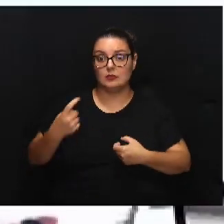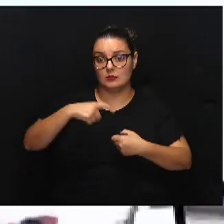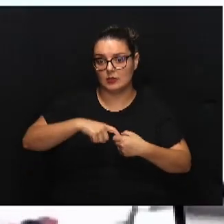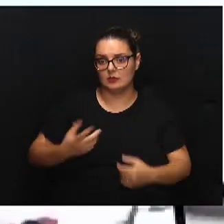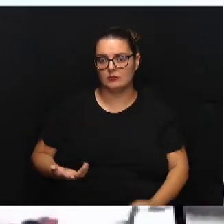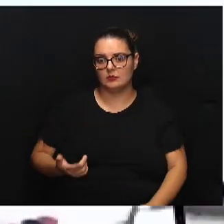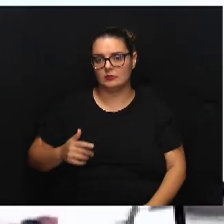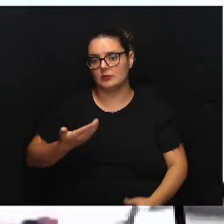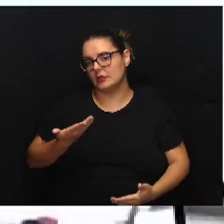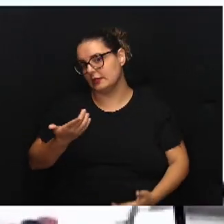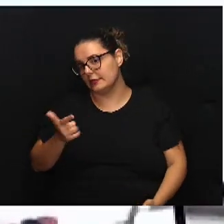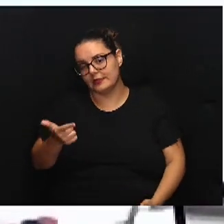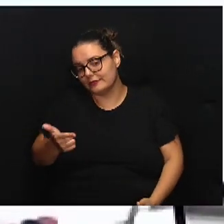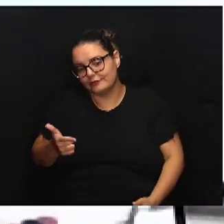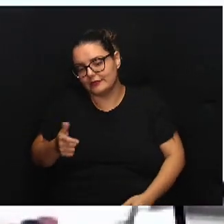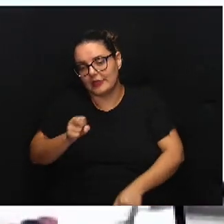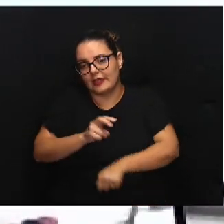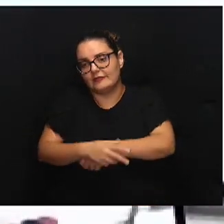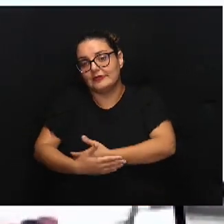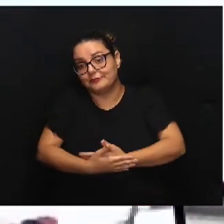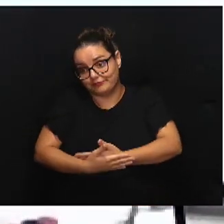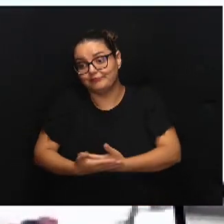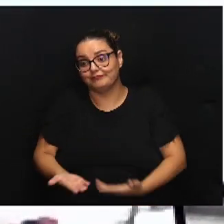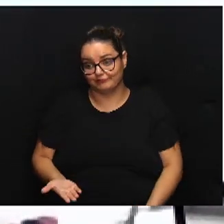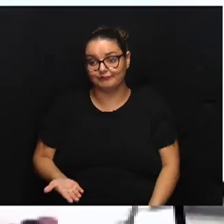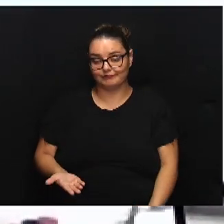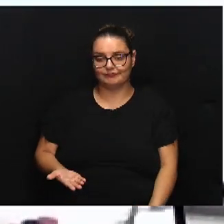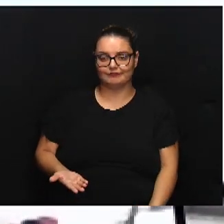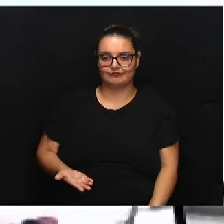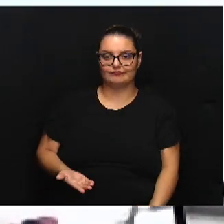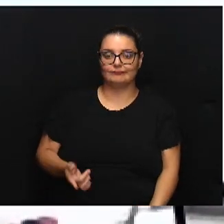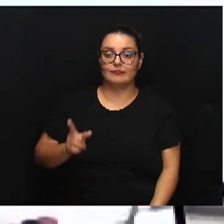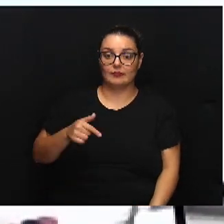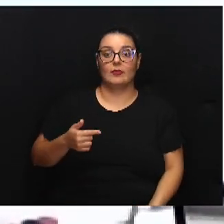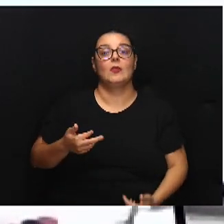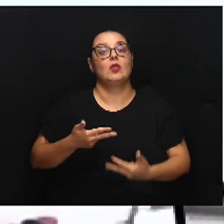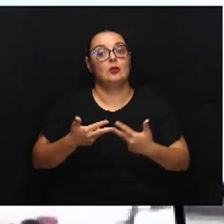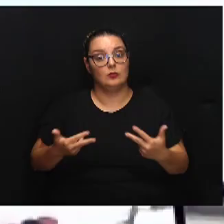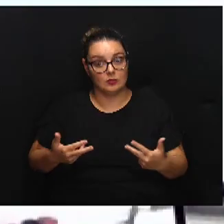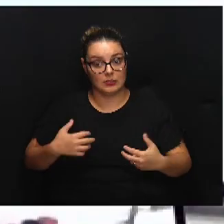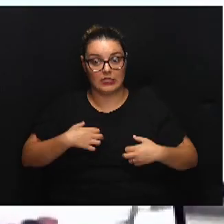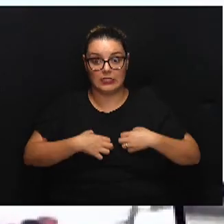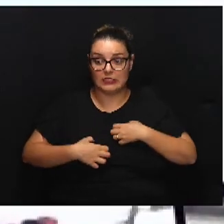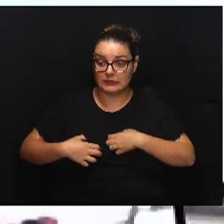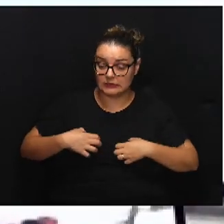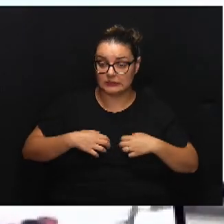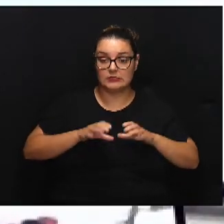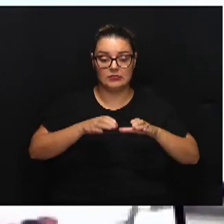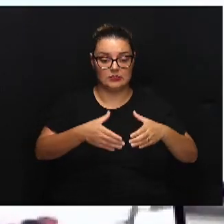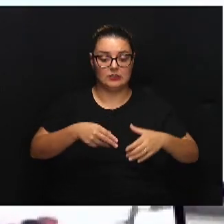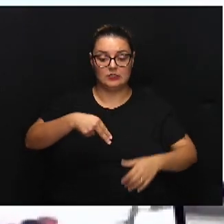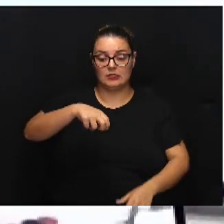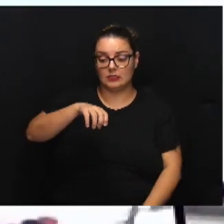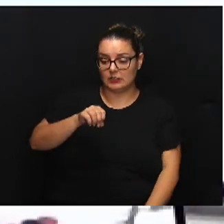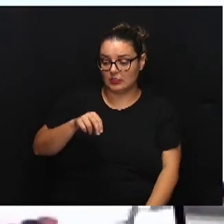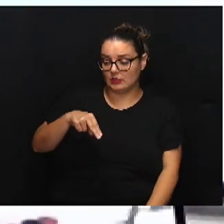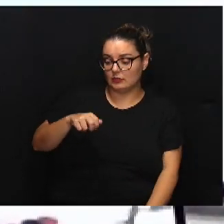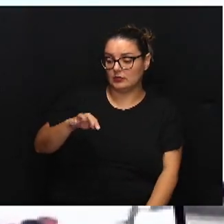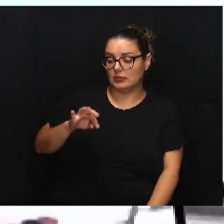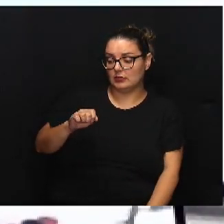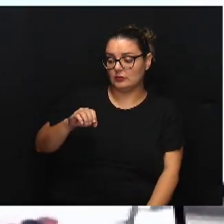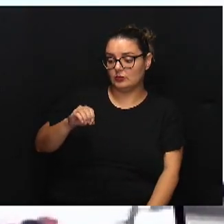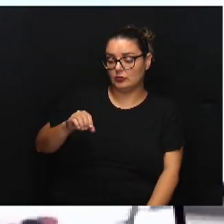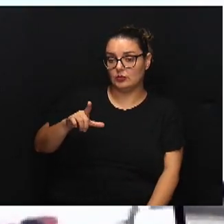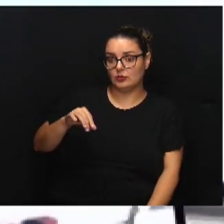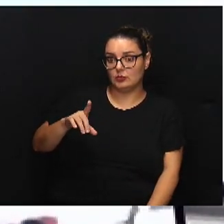tem a vaga do neném. Então, isso é uma coisa muito angustiante para as equipes de neonatologia de obstetrícia e